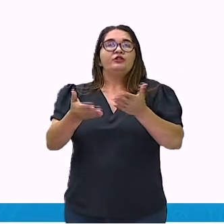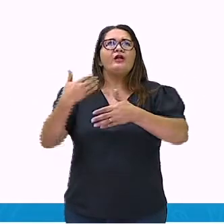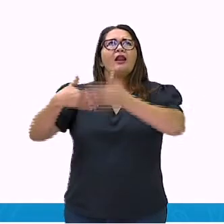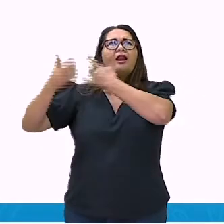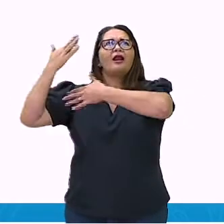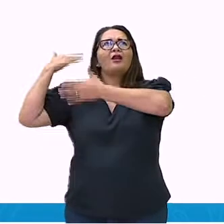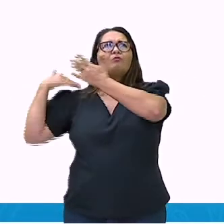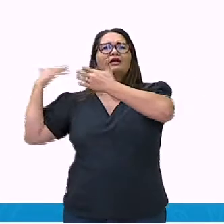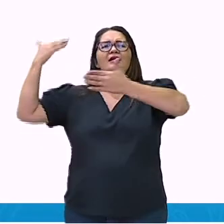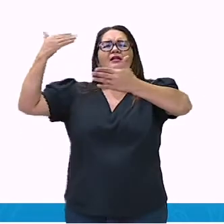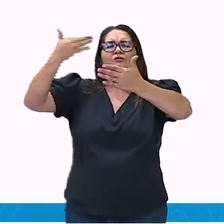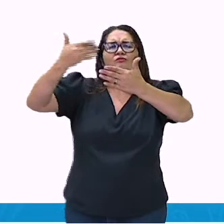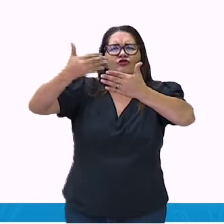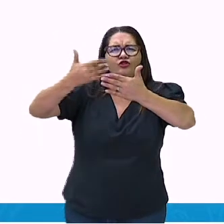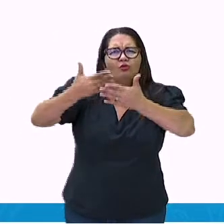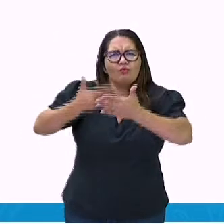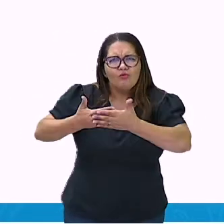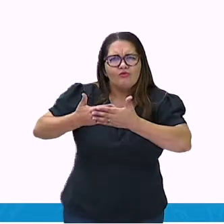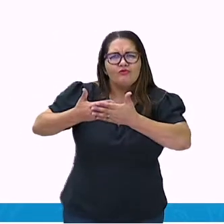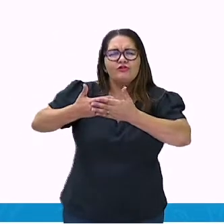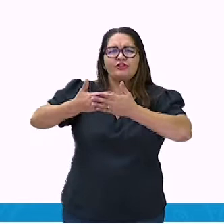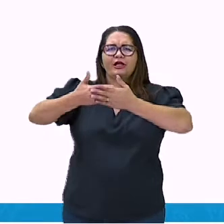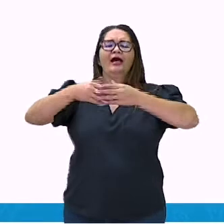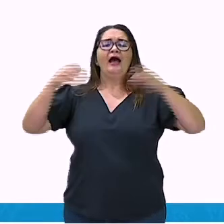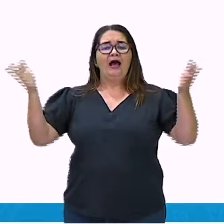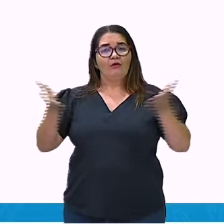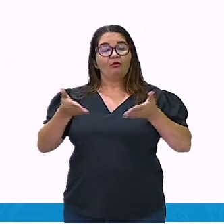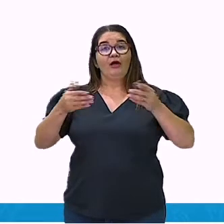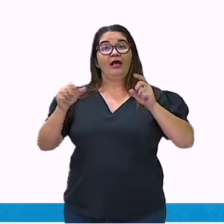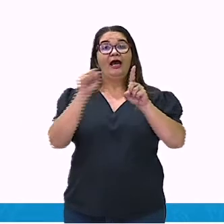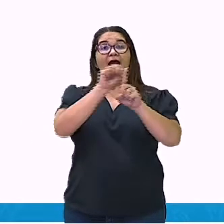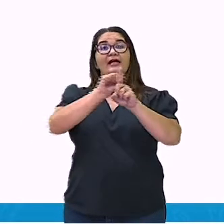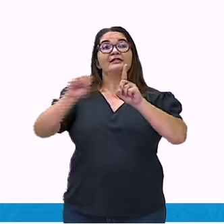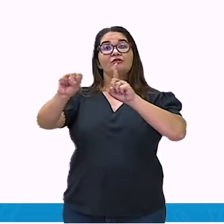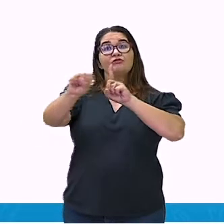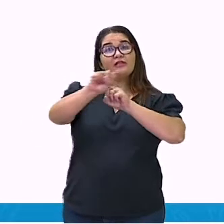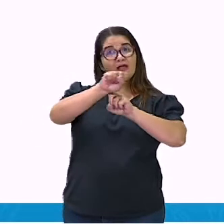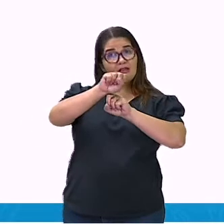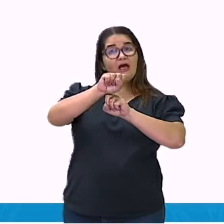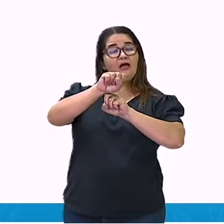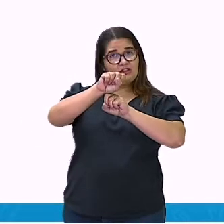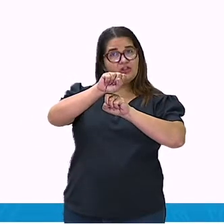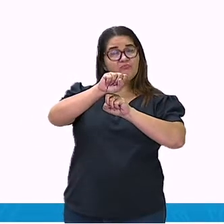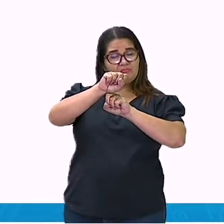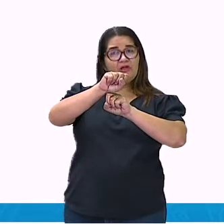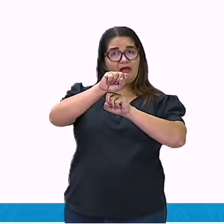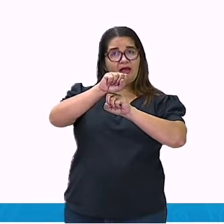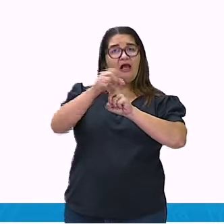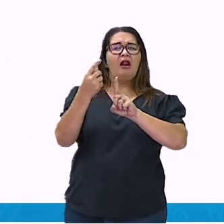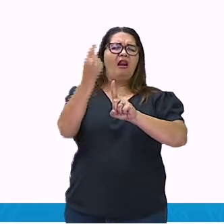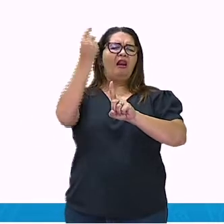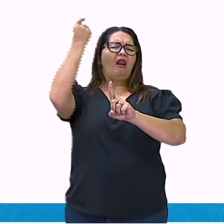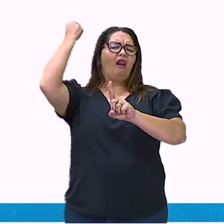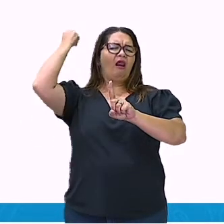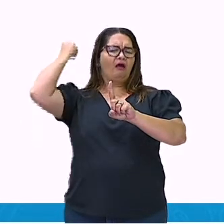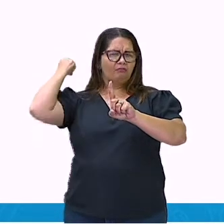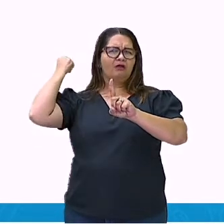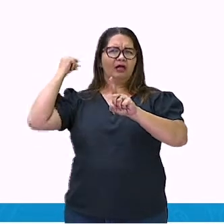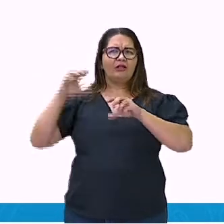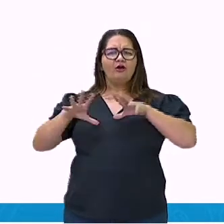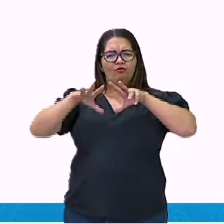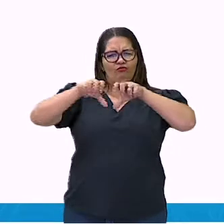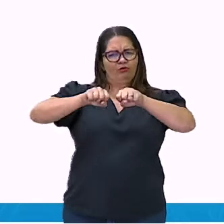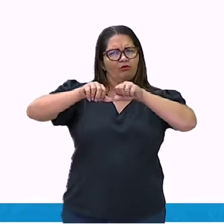de organização, essas sociedades foram colonizadas de maneiras diferentes